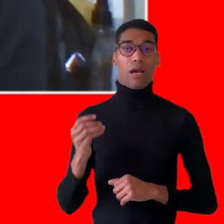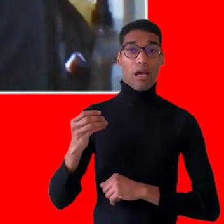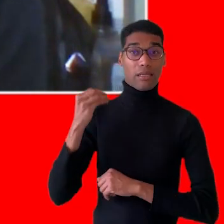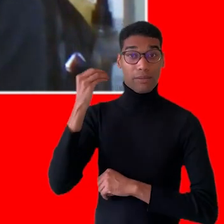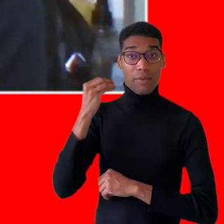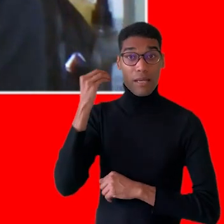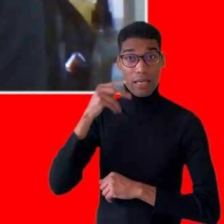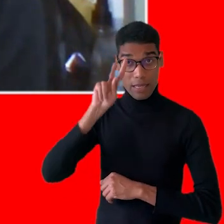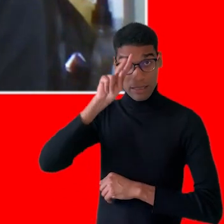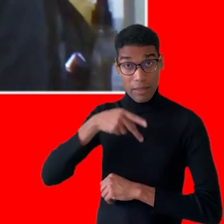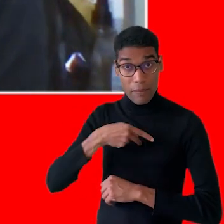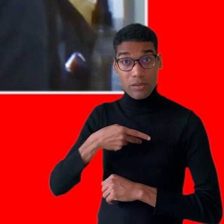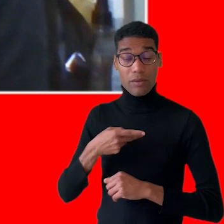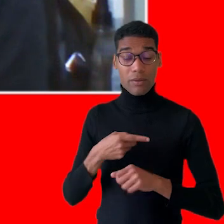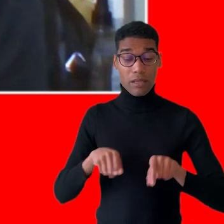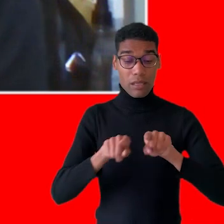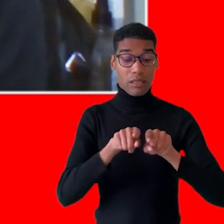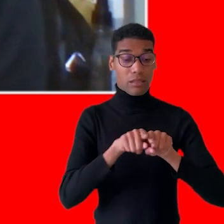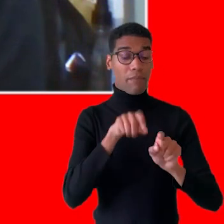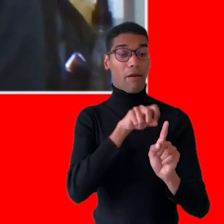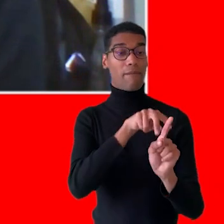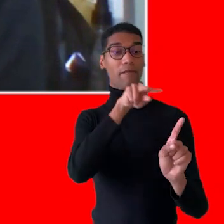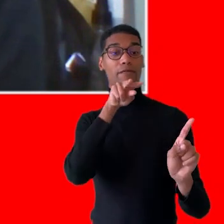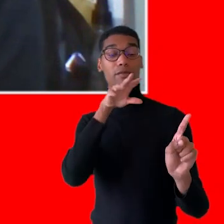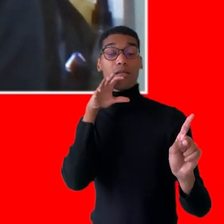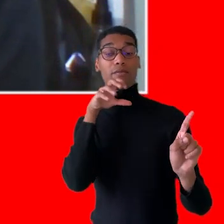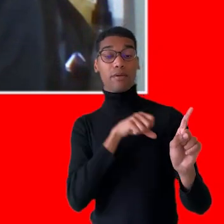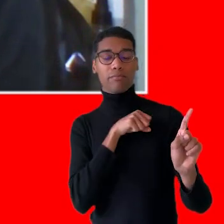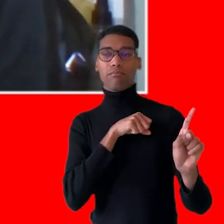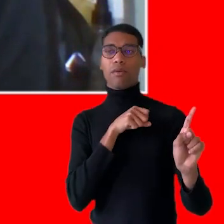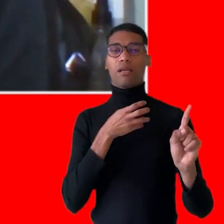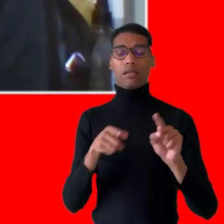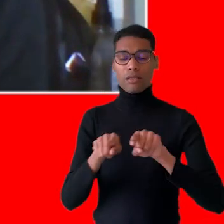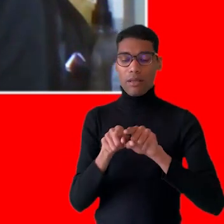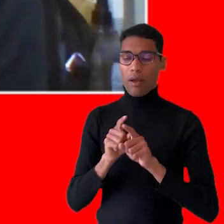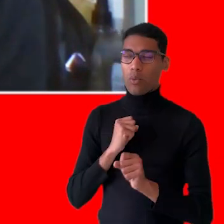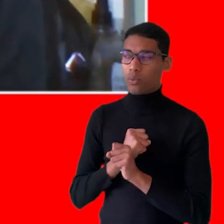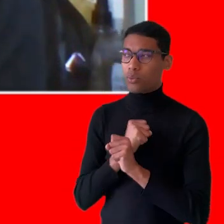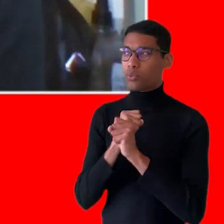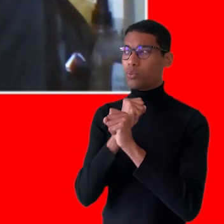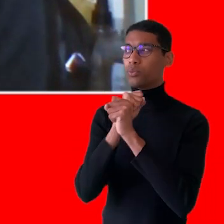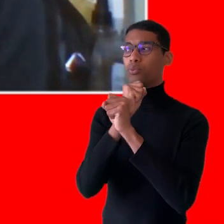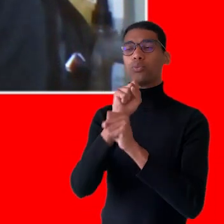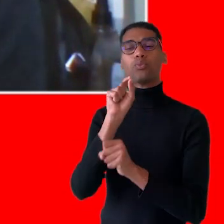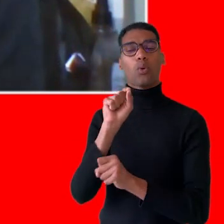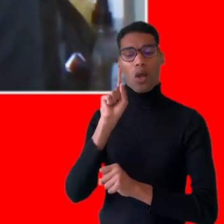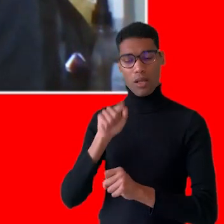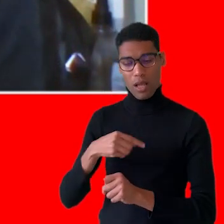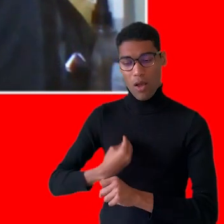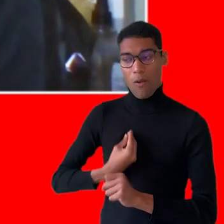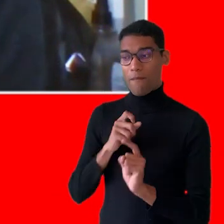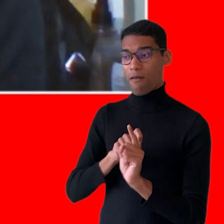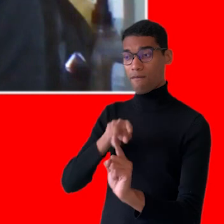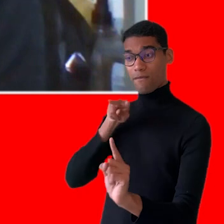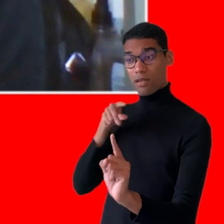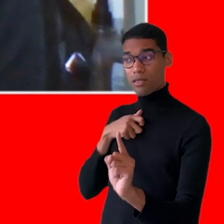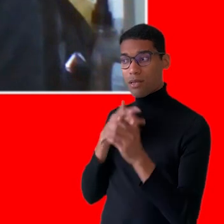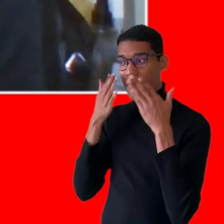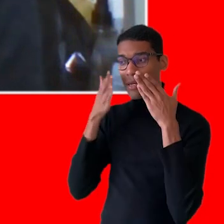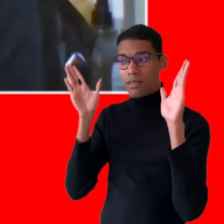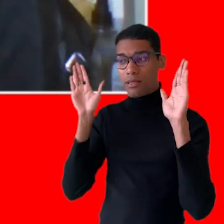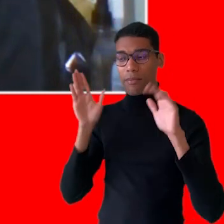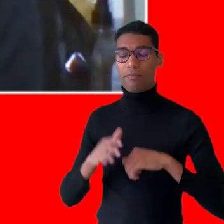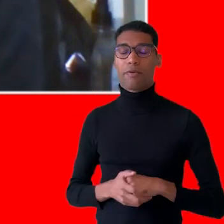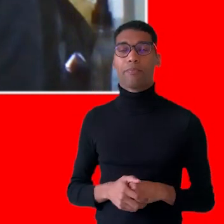à experiência pessoal e à visão mais imediata e à construção de uma visão política mais